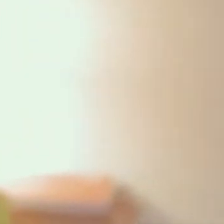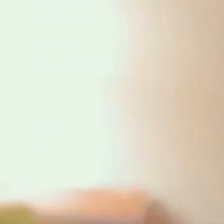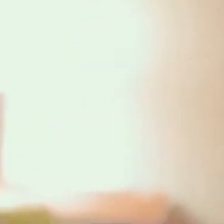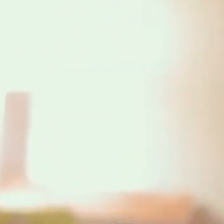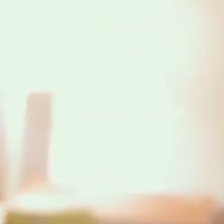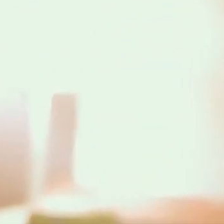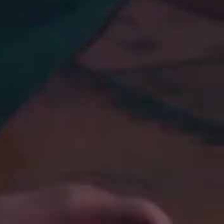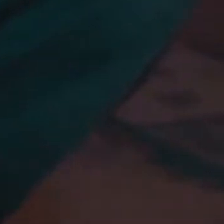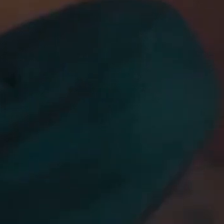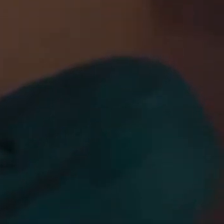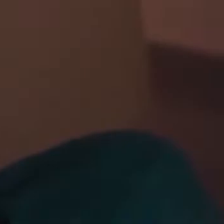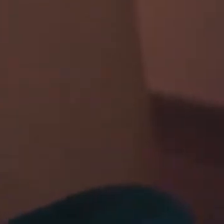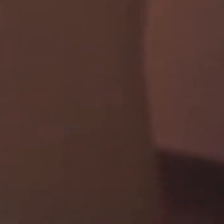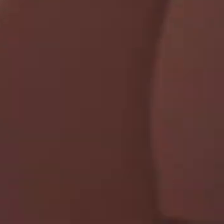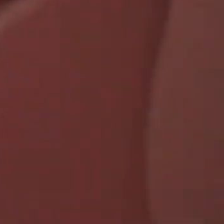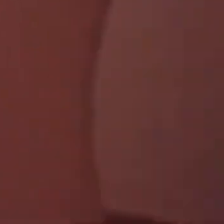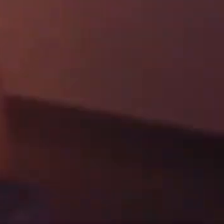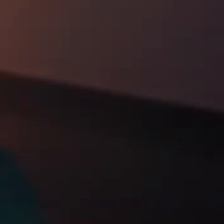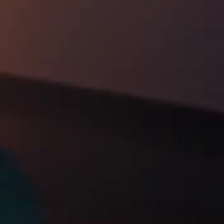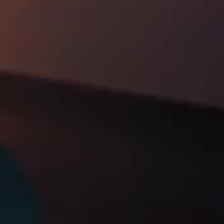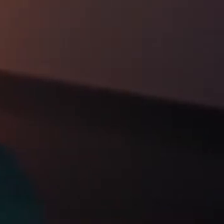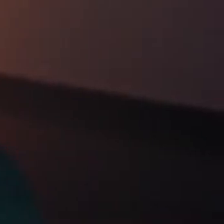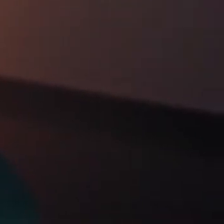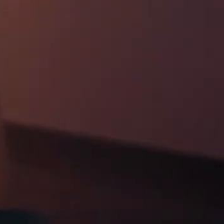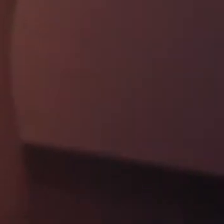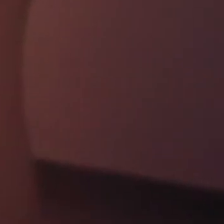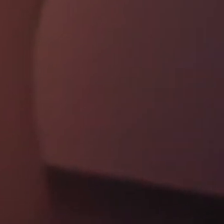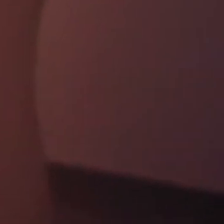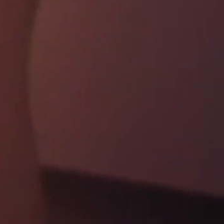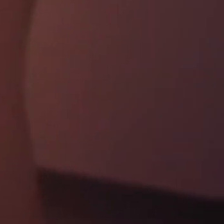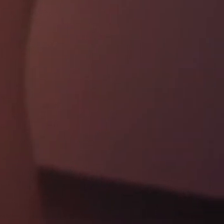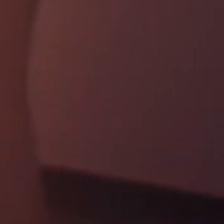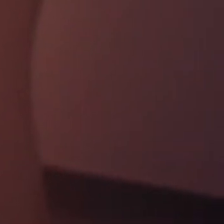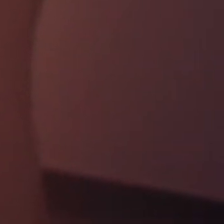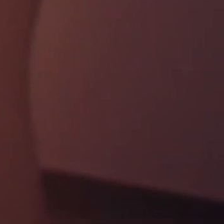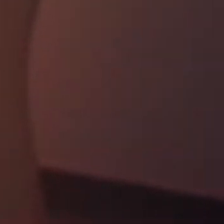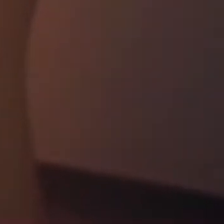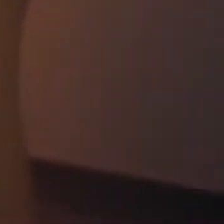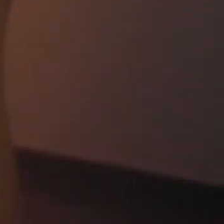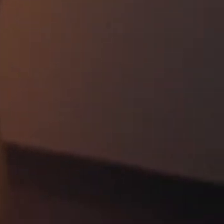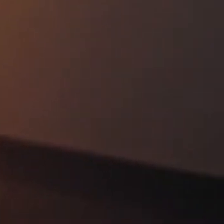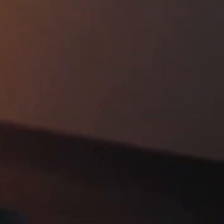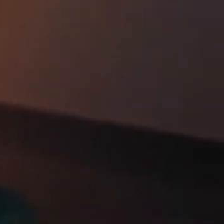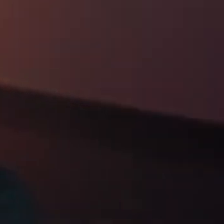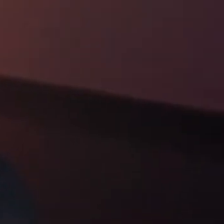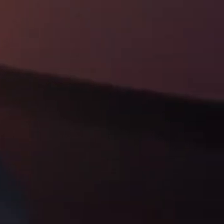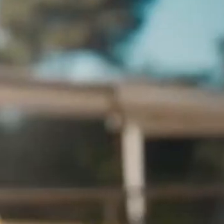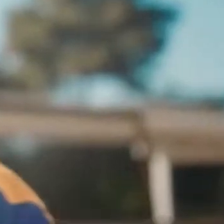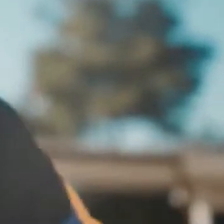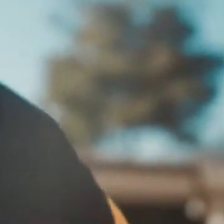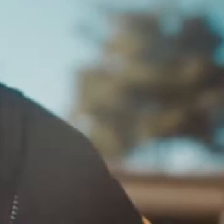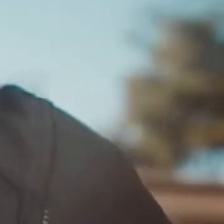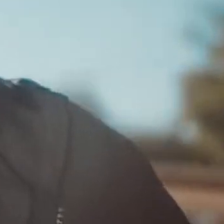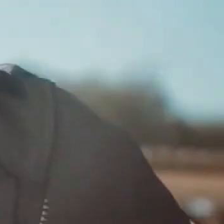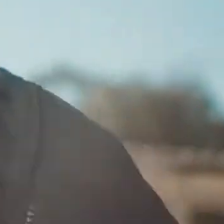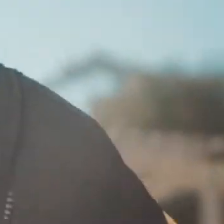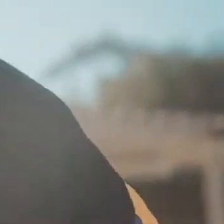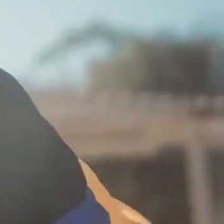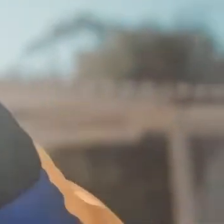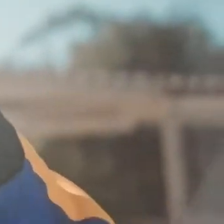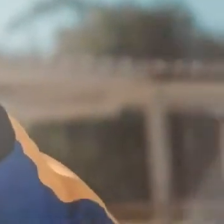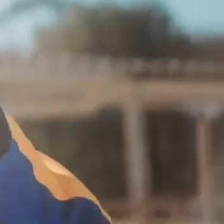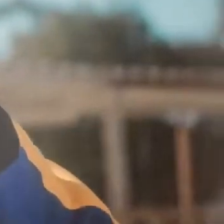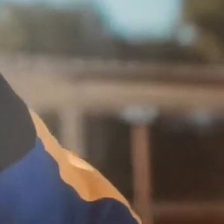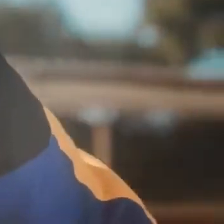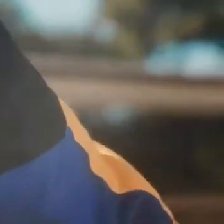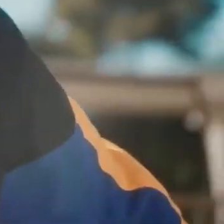voto porque eu me importo. E você? Vai ficar parado enquanto outras pessoas decidem a sua vida? Se você também faz